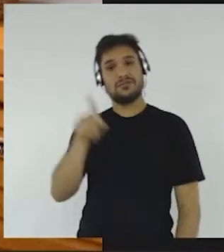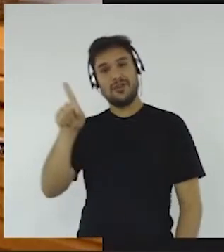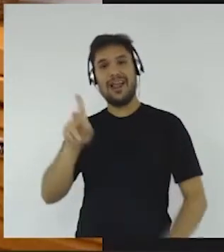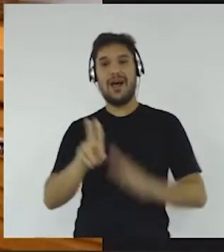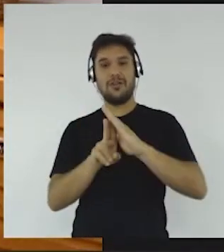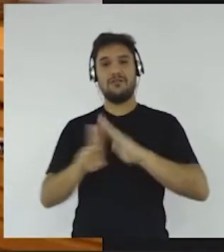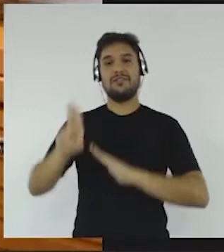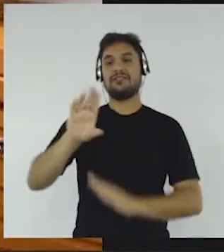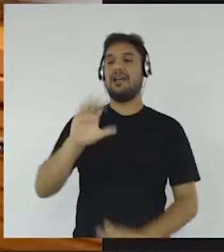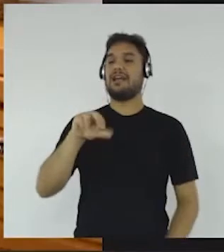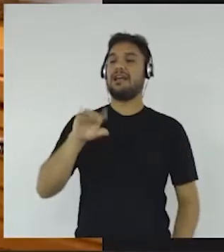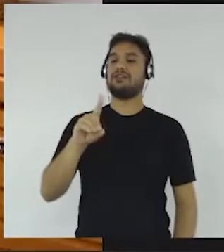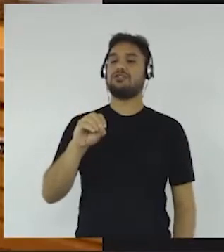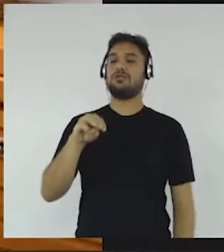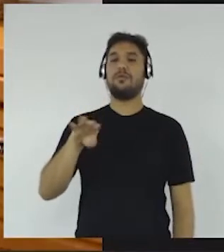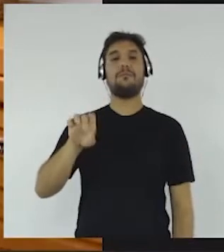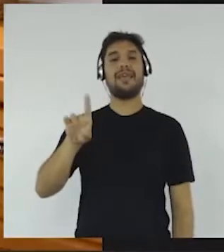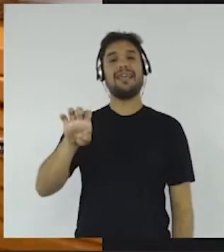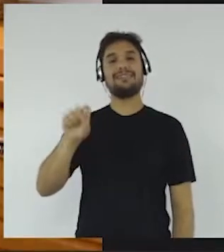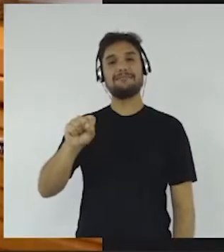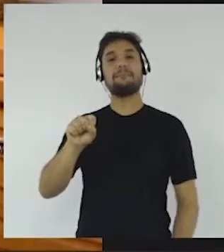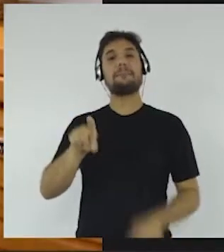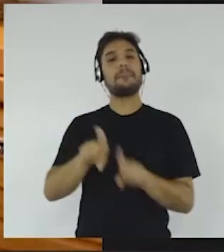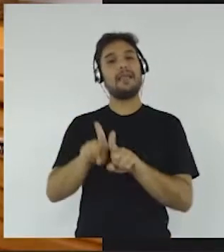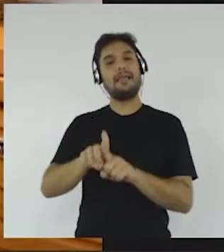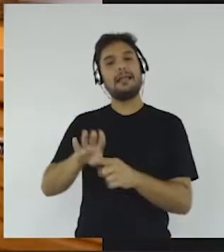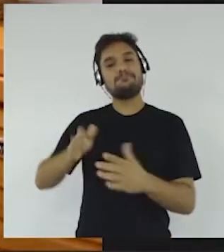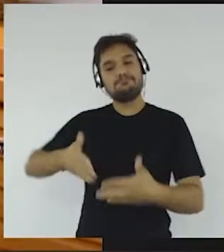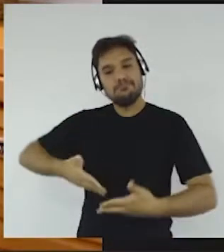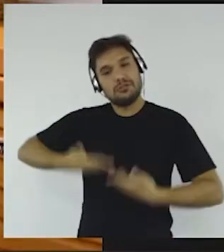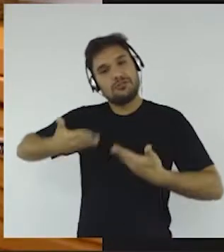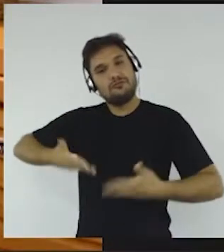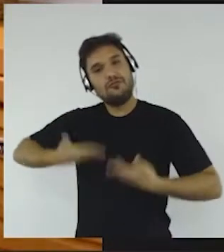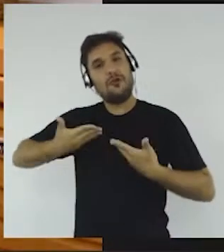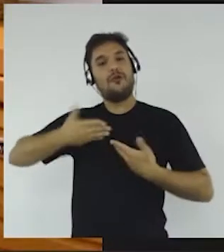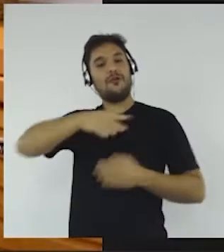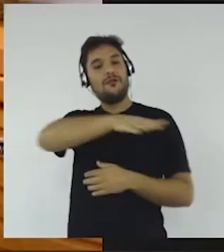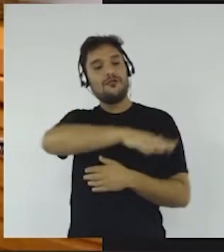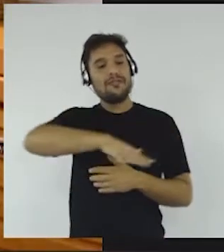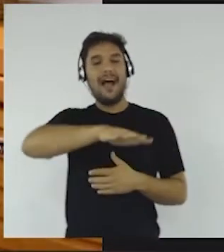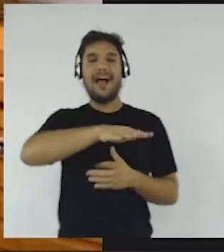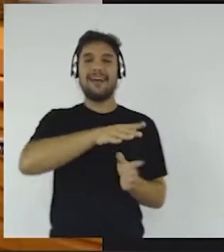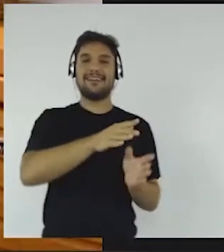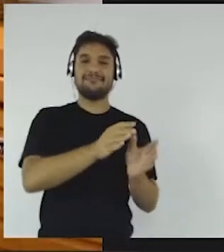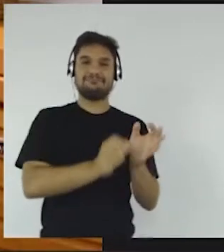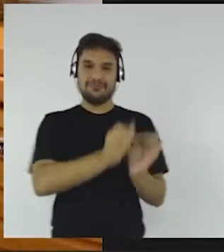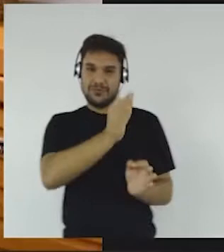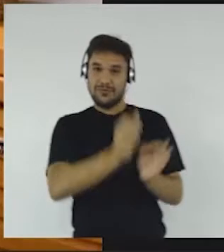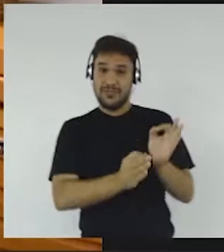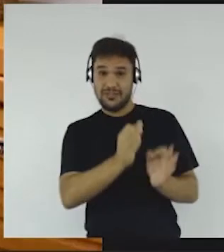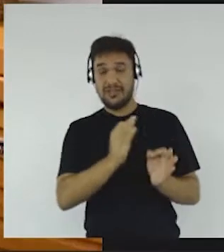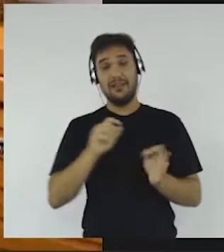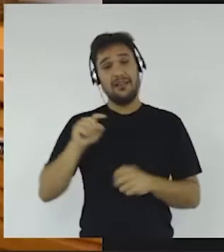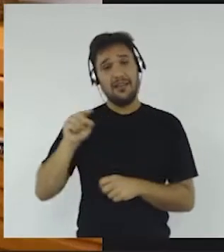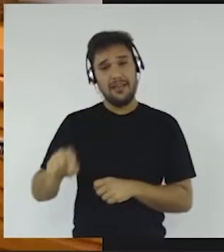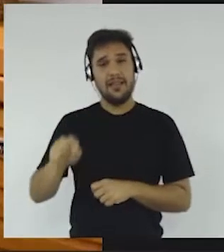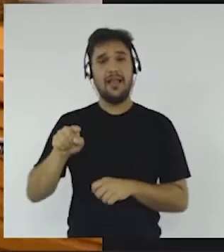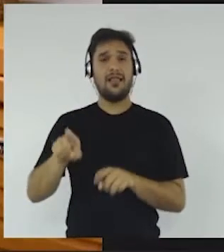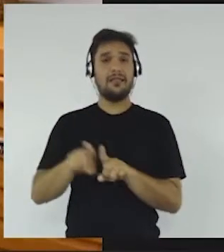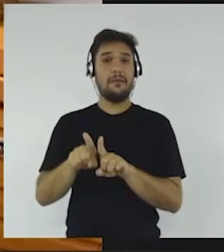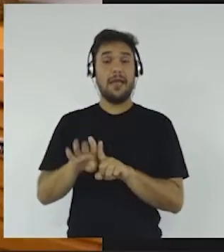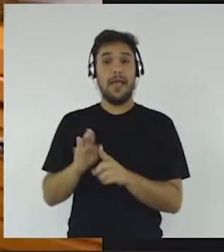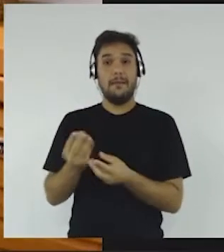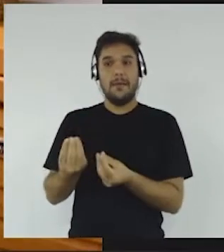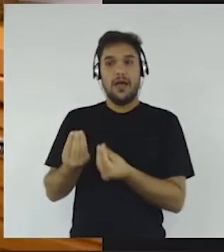Mendes, e mais do que isso, foi sempre o meu incentivador na área jurídica, e foi ele que obteve, para mim, uma bolsa